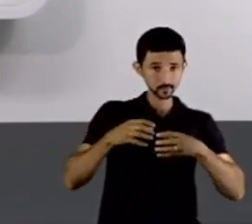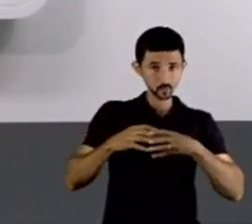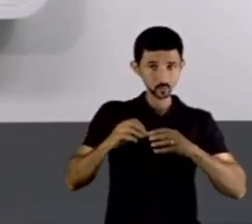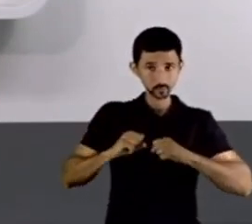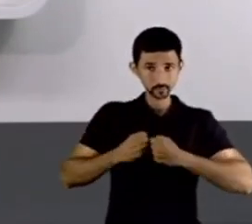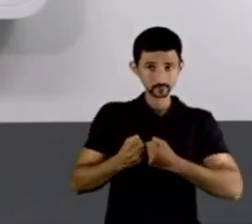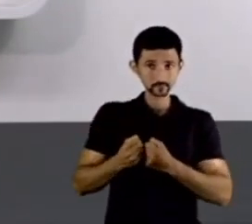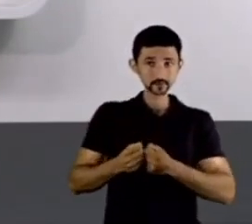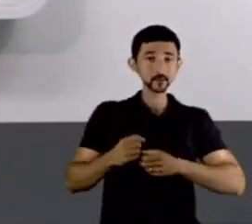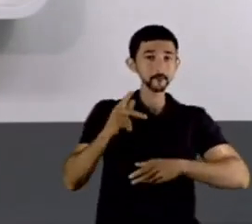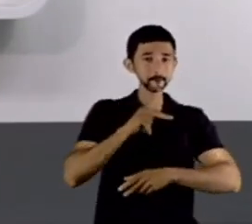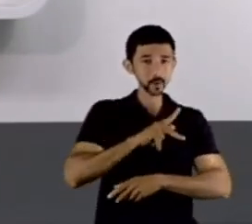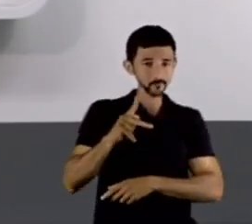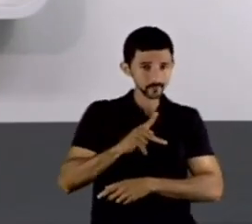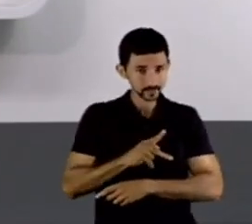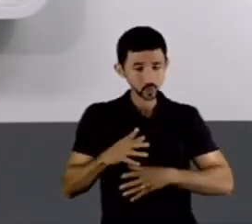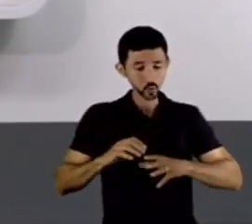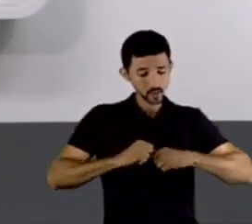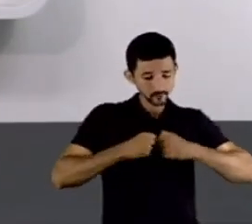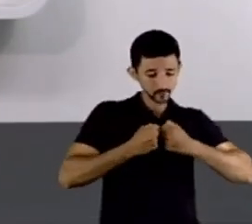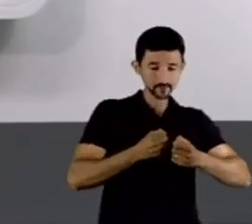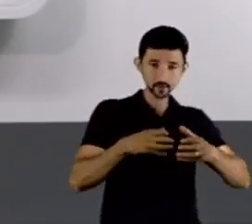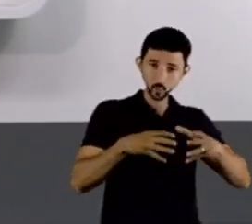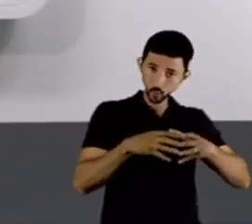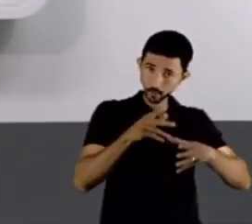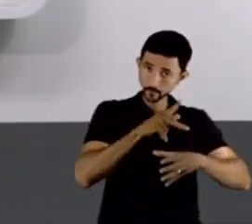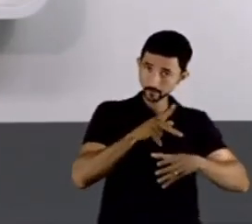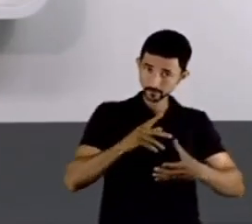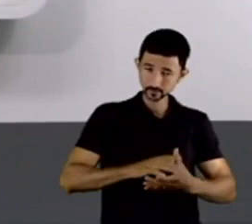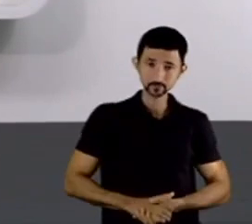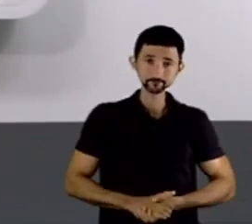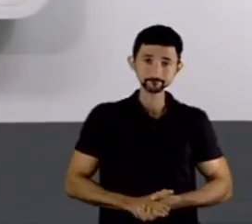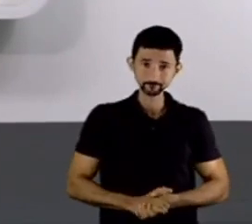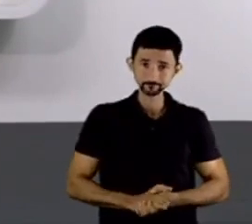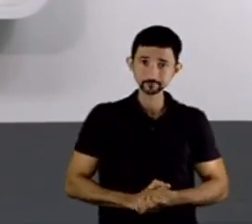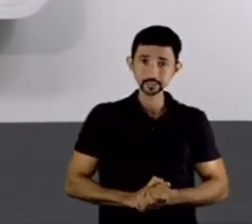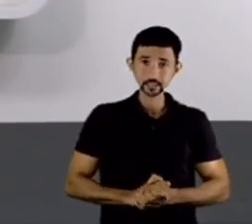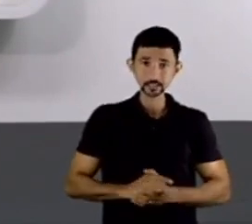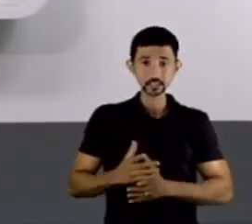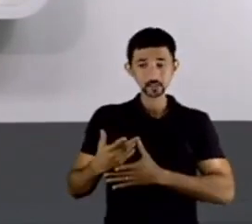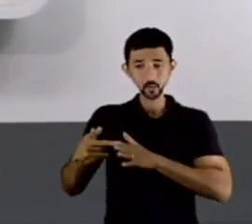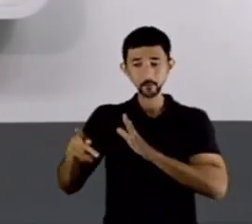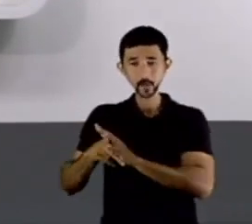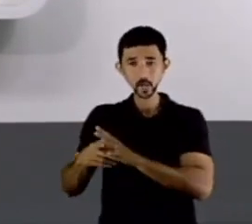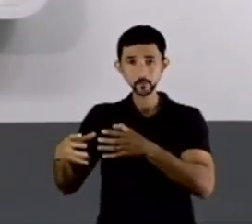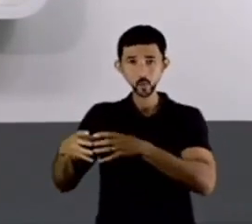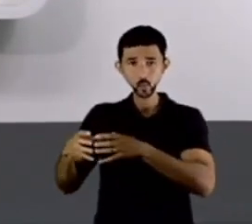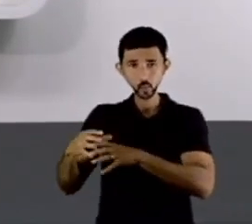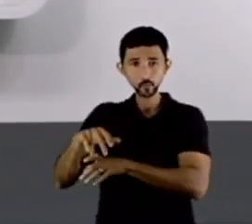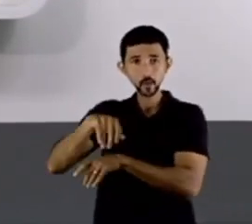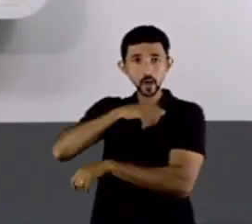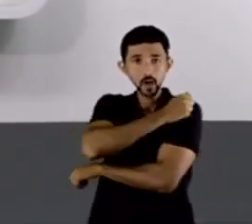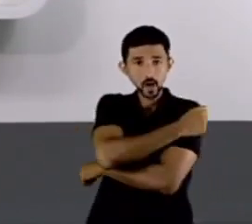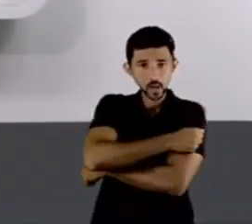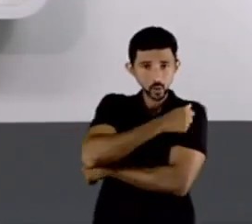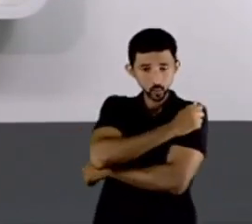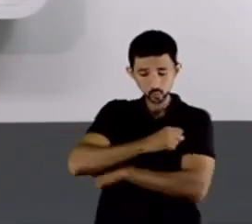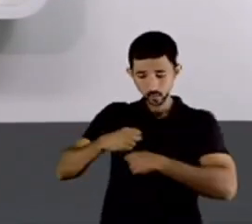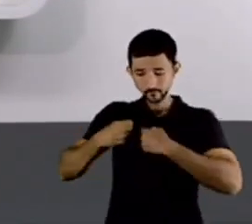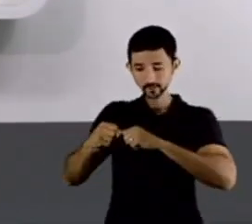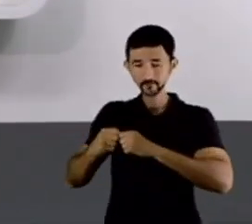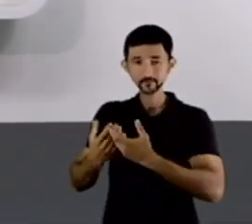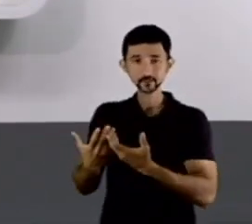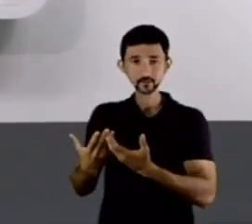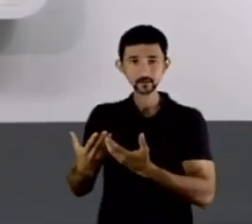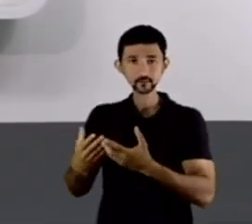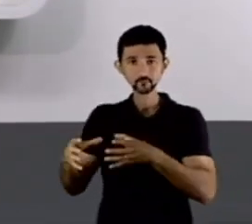de professores, eu vou defender os interesses da categoria de professores. Se eu pertenço ao grupo dos alunos, à categoria de alunos, os alunos têm que